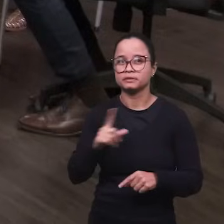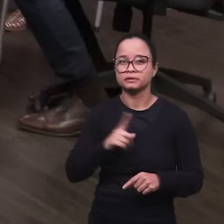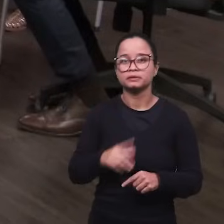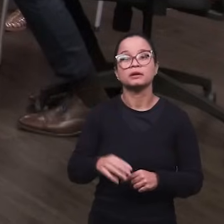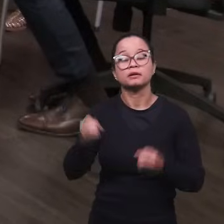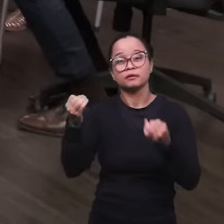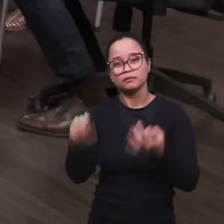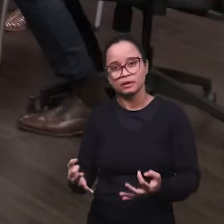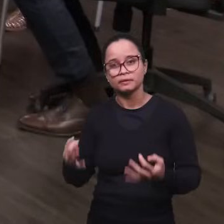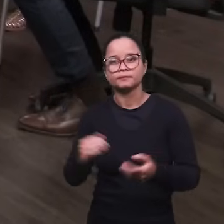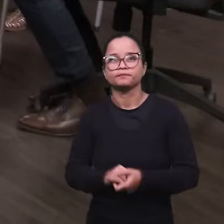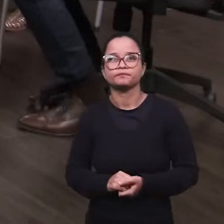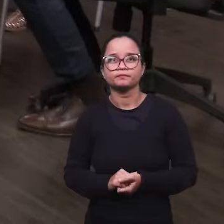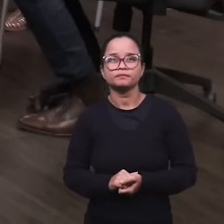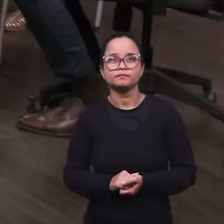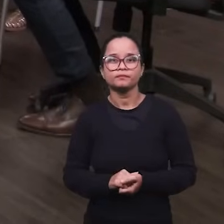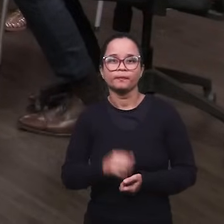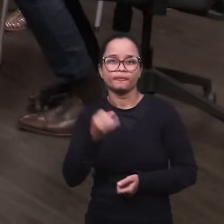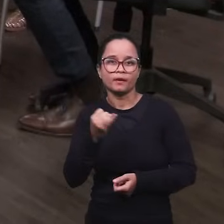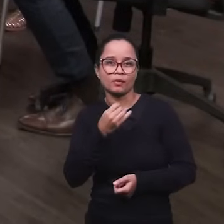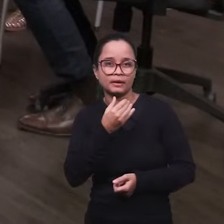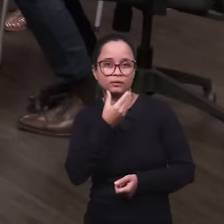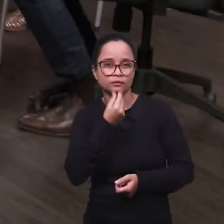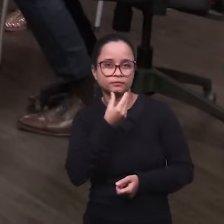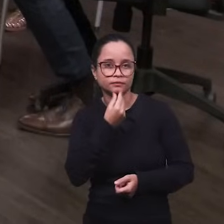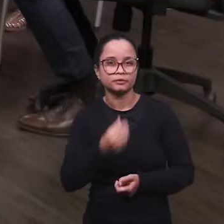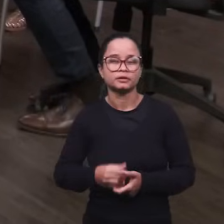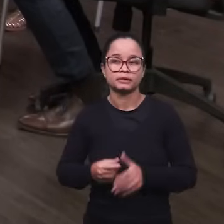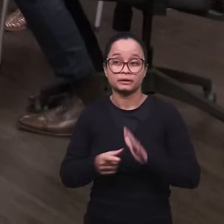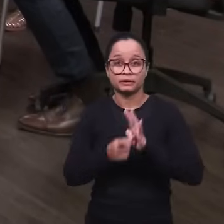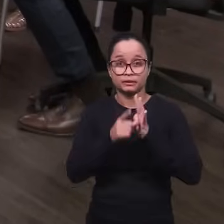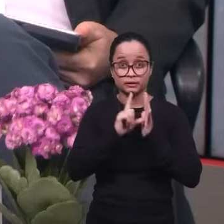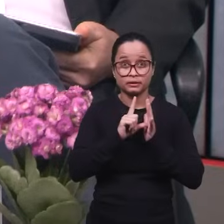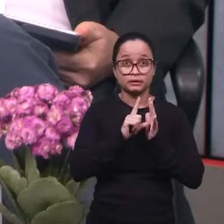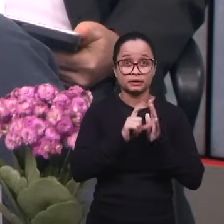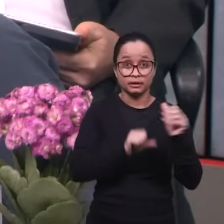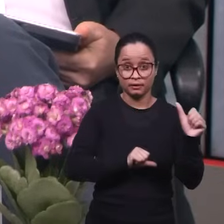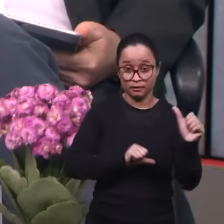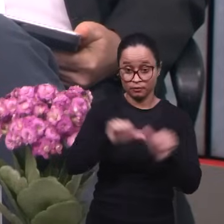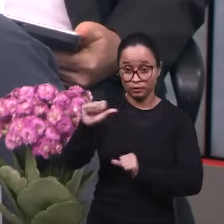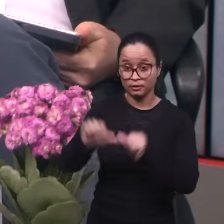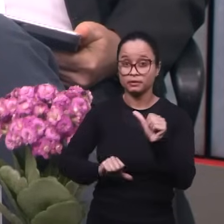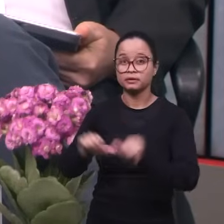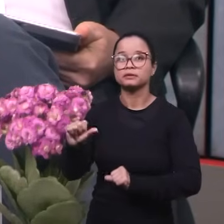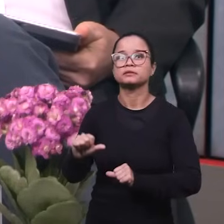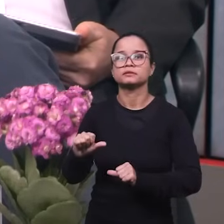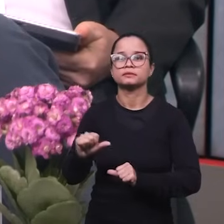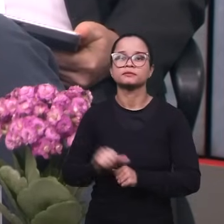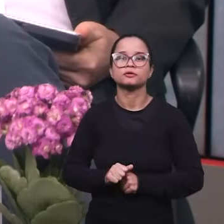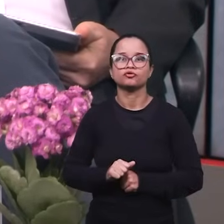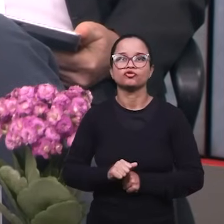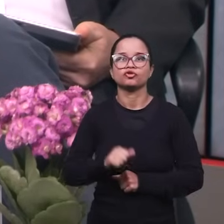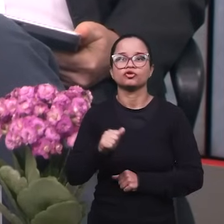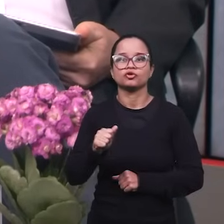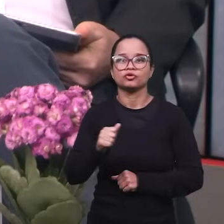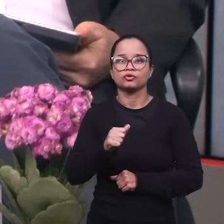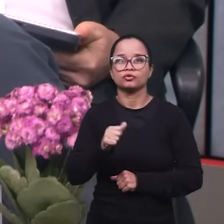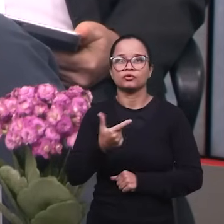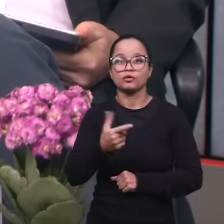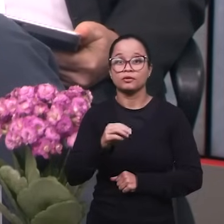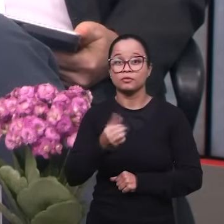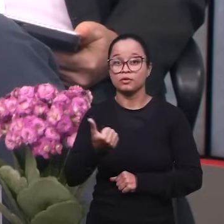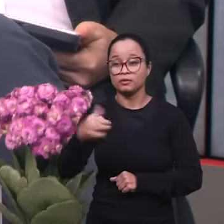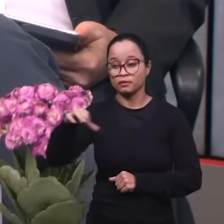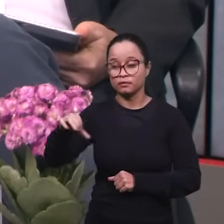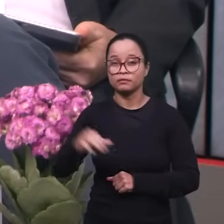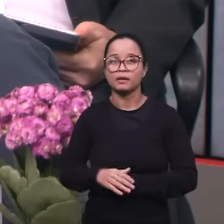expliquei na pergunta da Vitória. Se o homem, quem contribui antes da reforma, antes de 2019, o homem só precisava